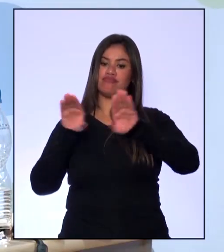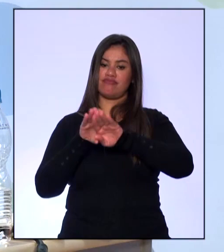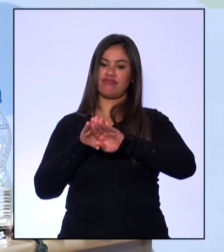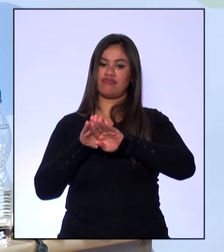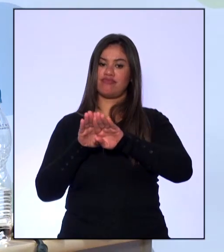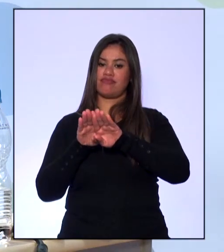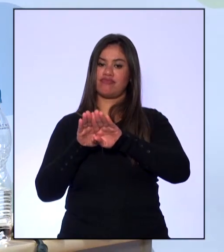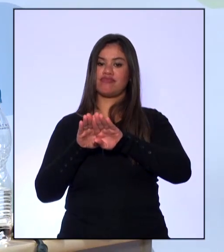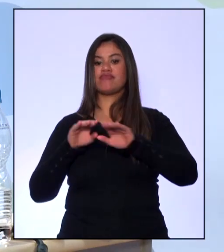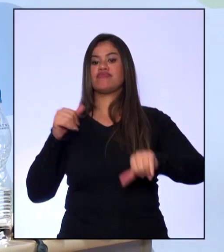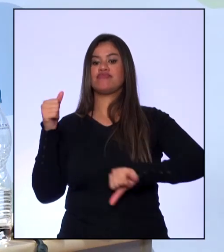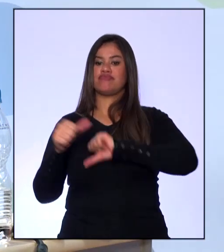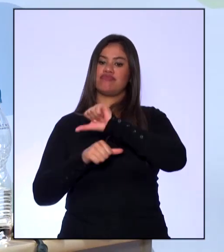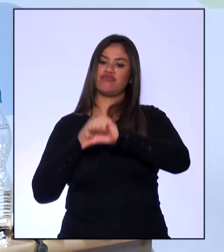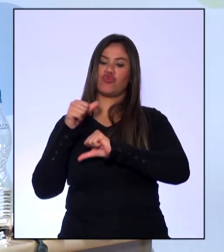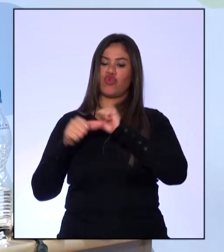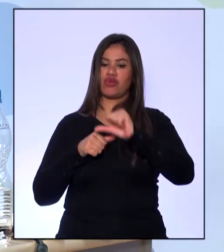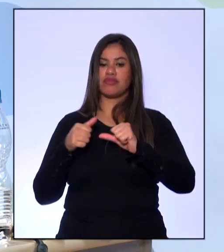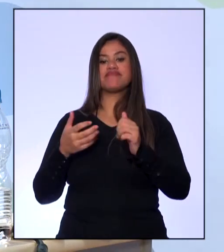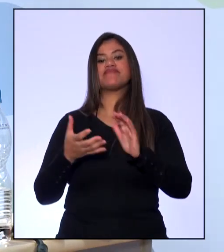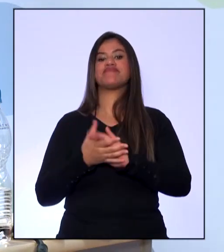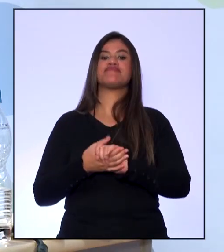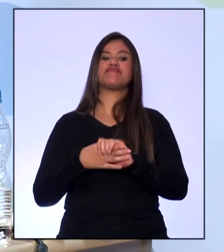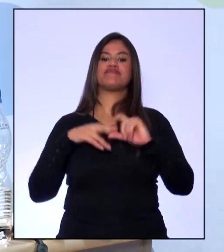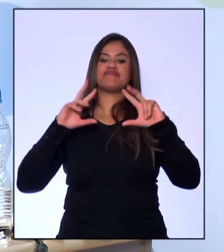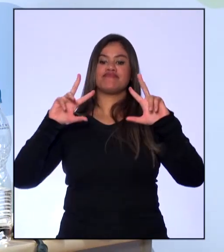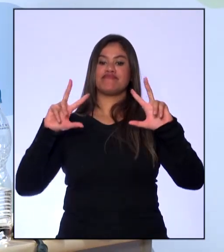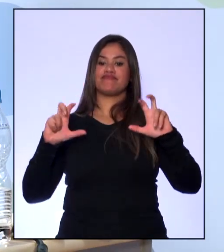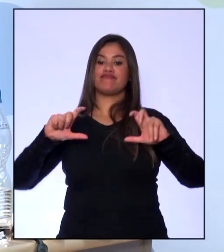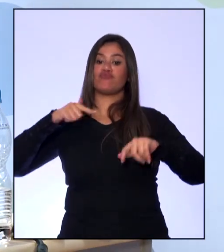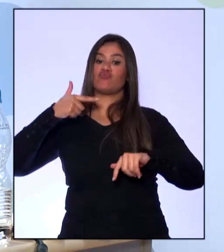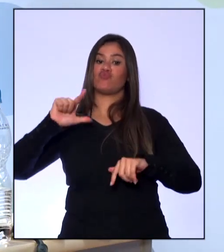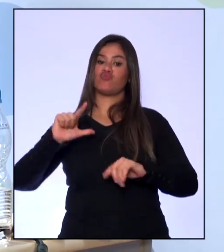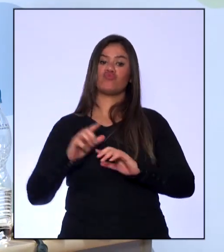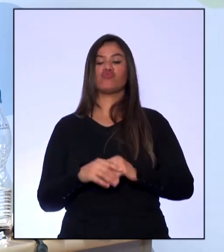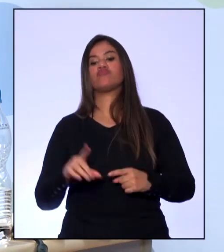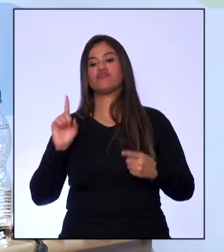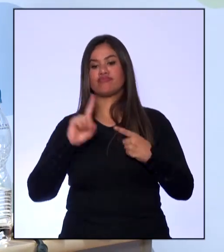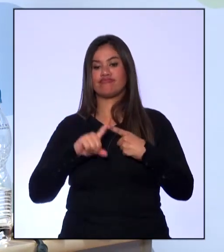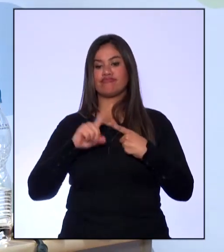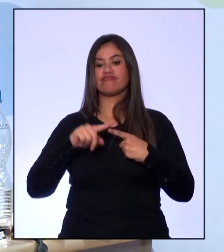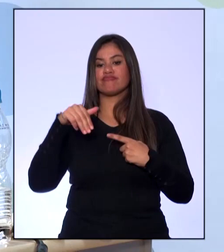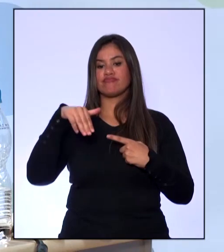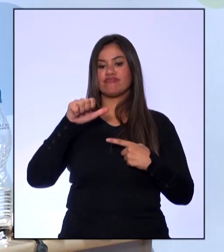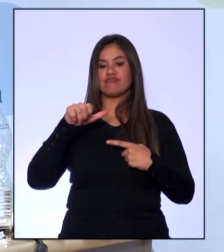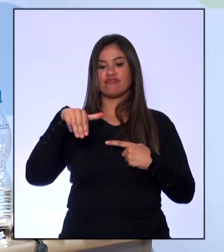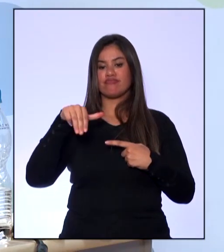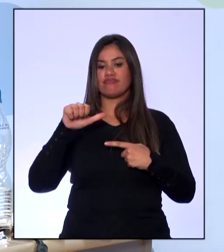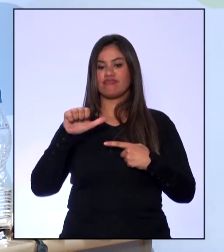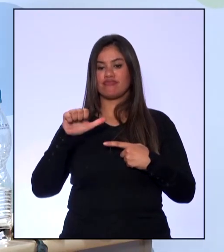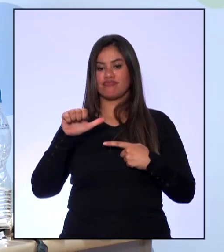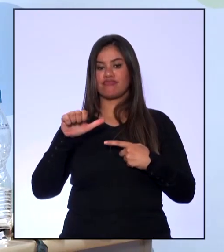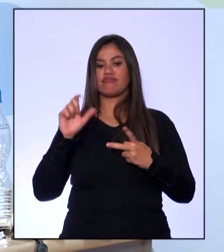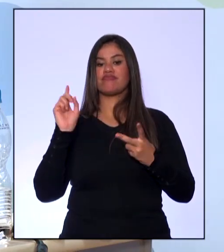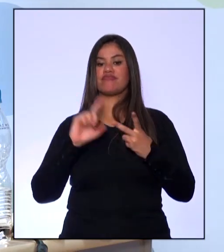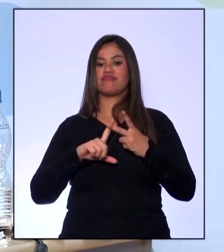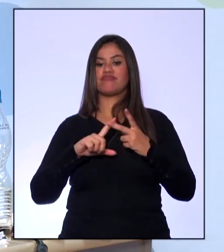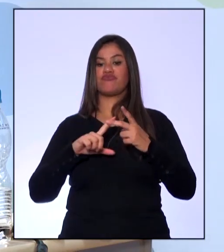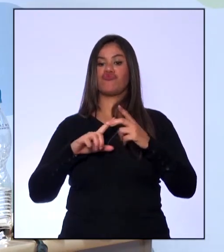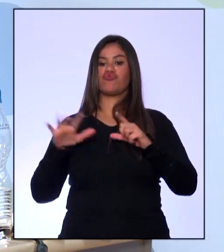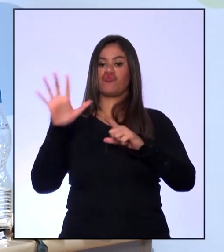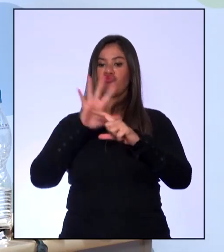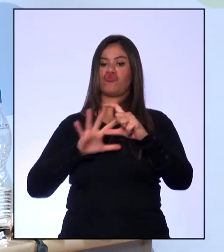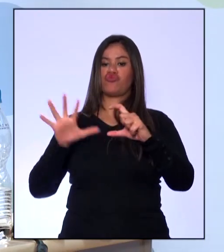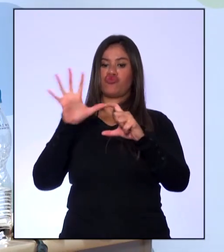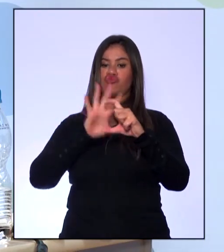nosso último assunto. Falamos aqui de meme, falamos de charge